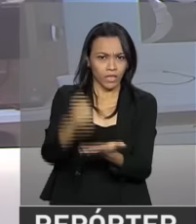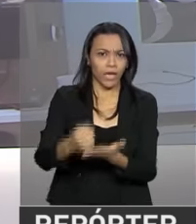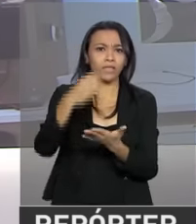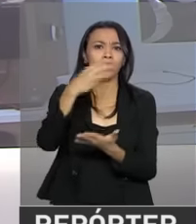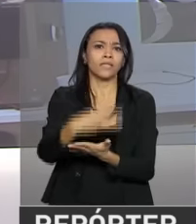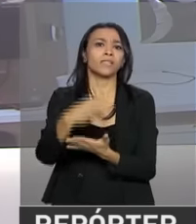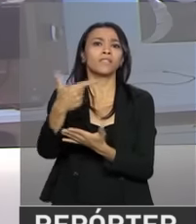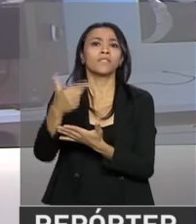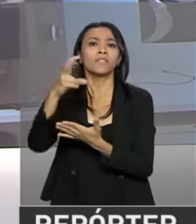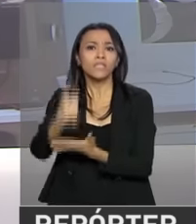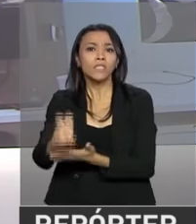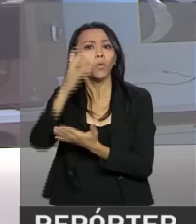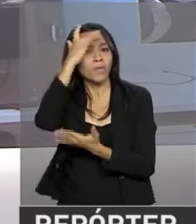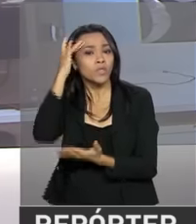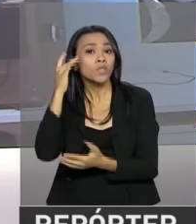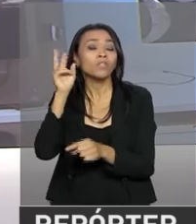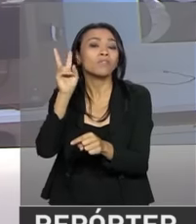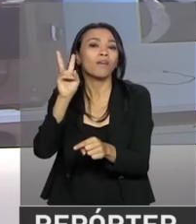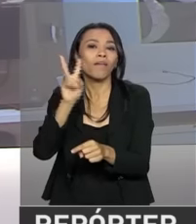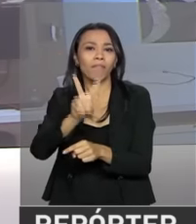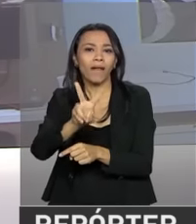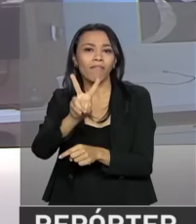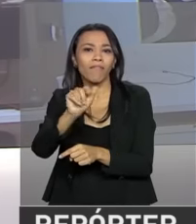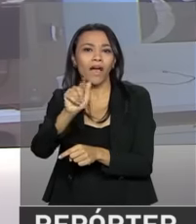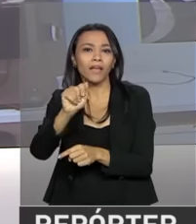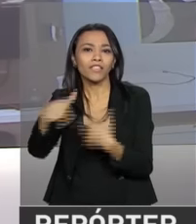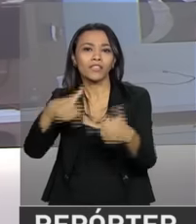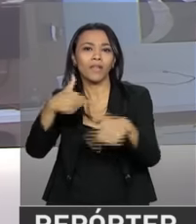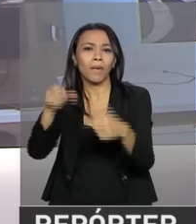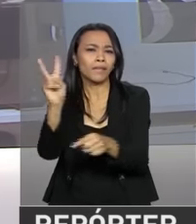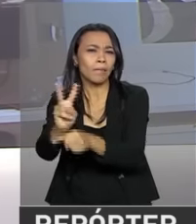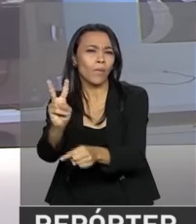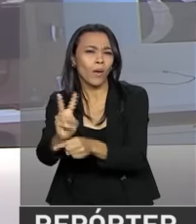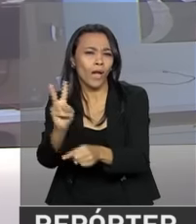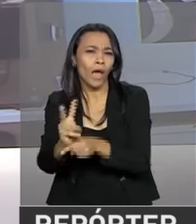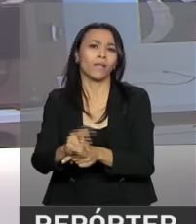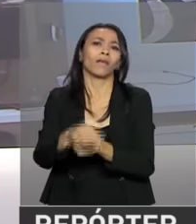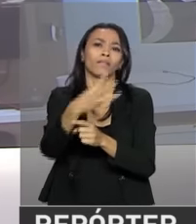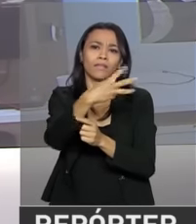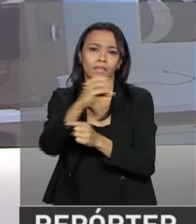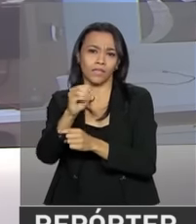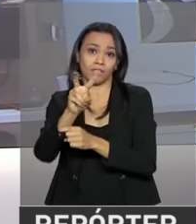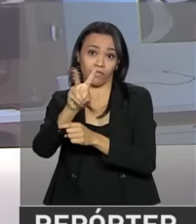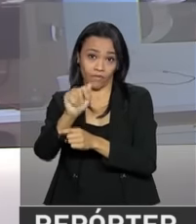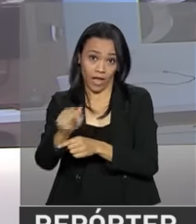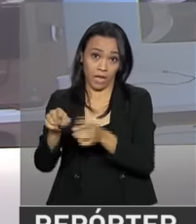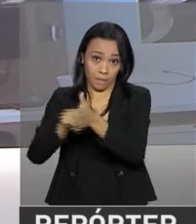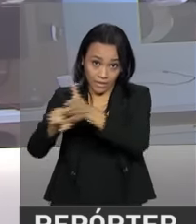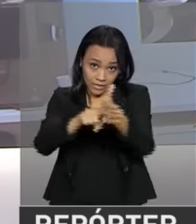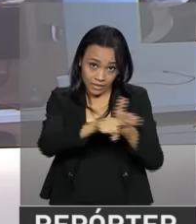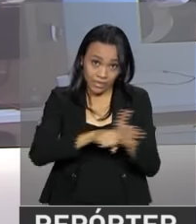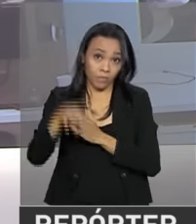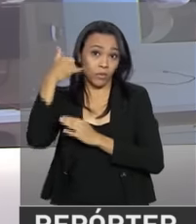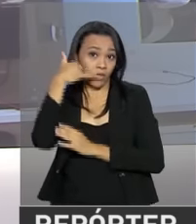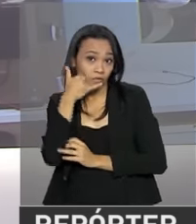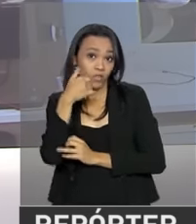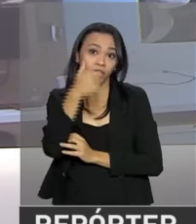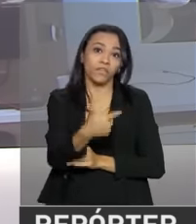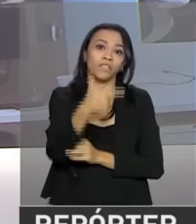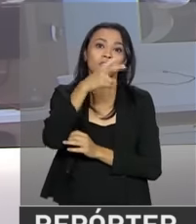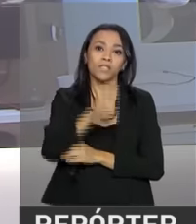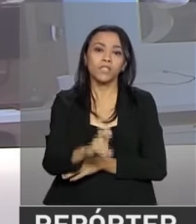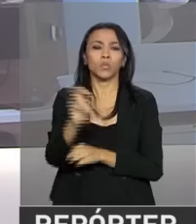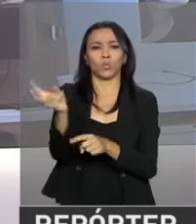325 pessoas para vagas temporárias no Rio de Janeiro. São 300 vagas para agente de pesquisa por telefone e 25